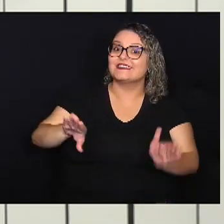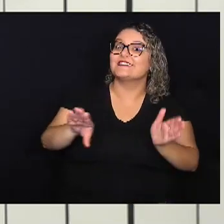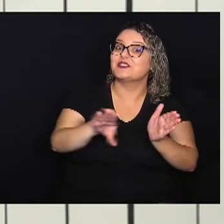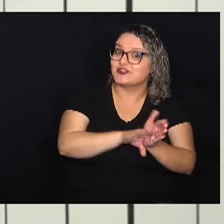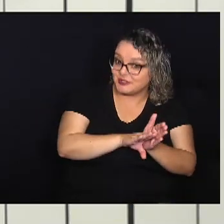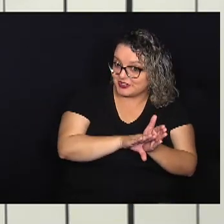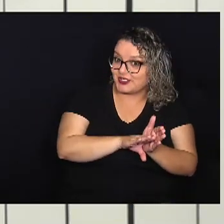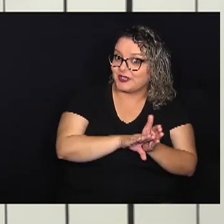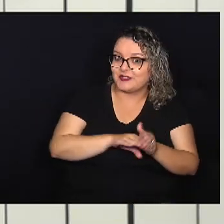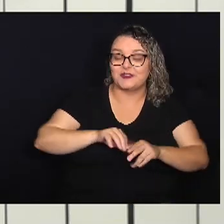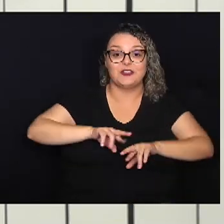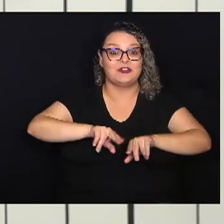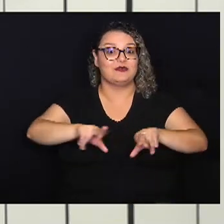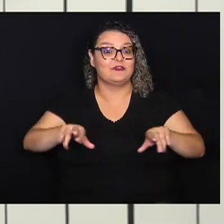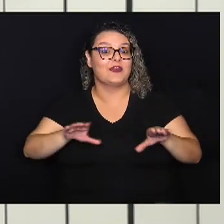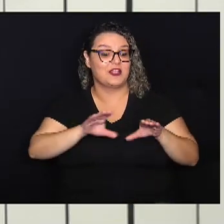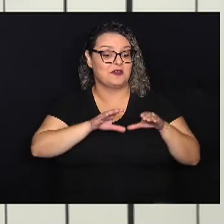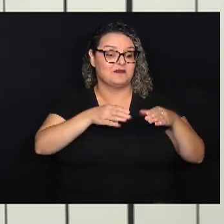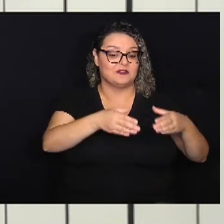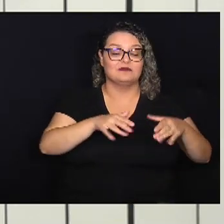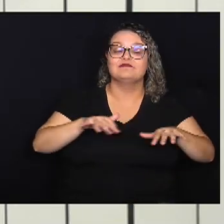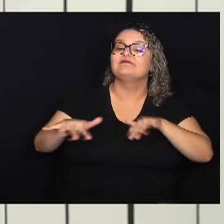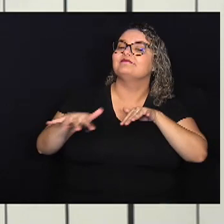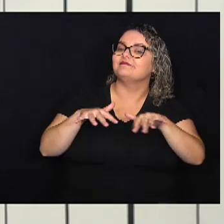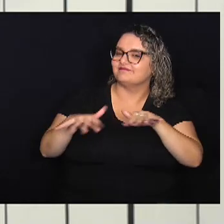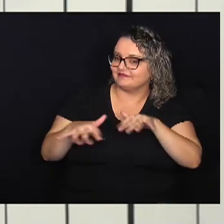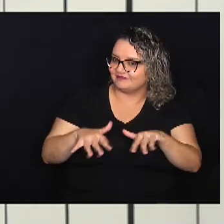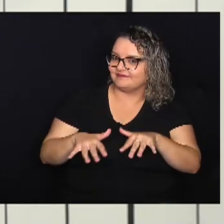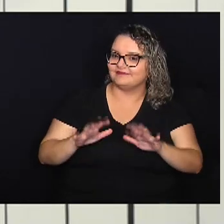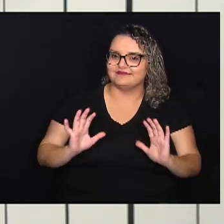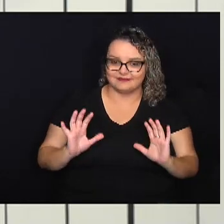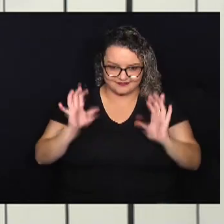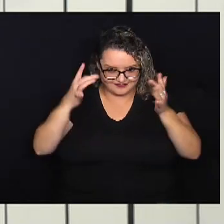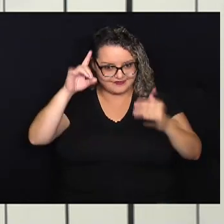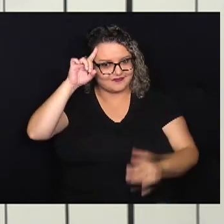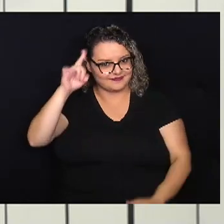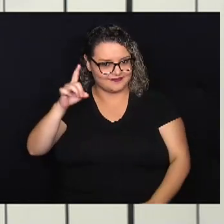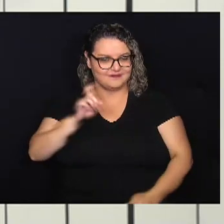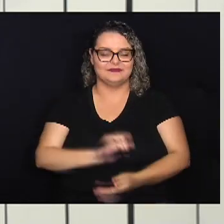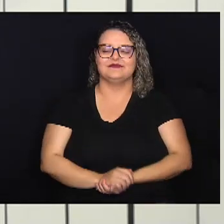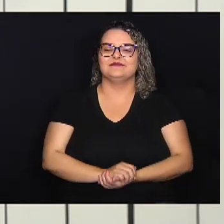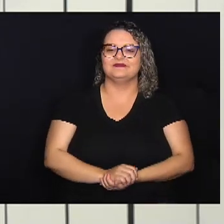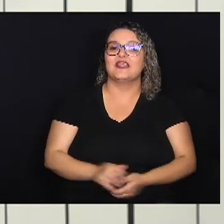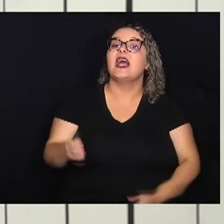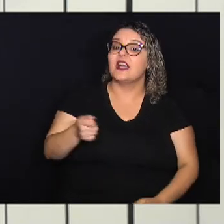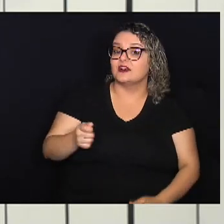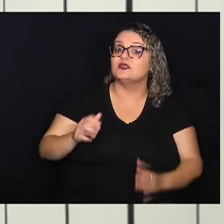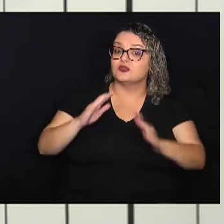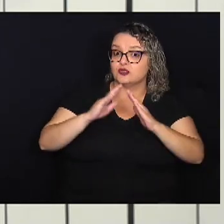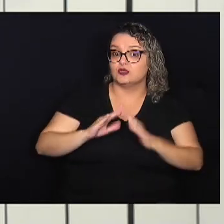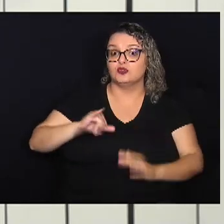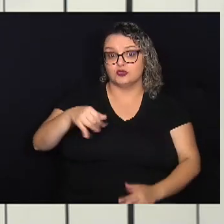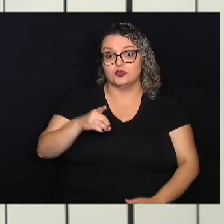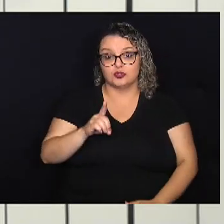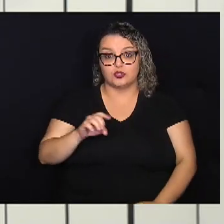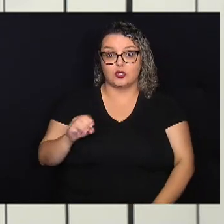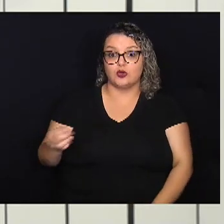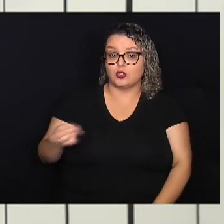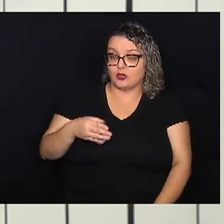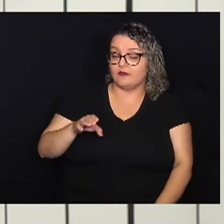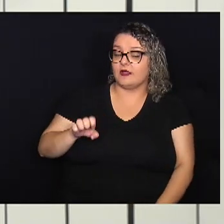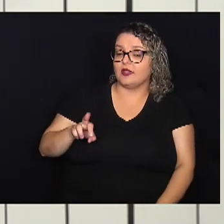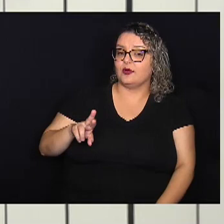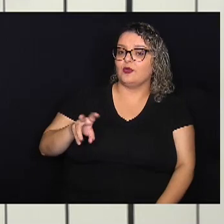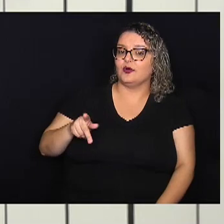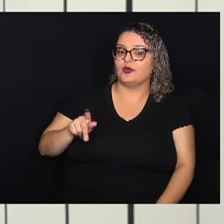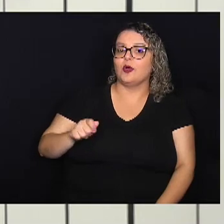e muitas comunidades se mobilizam para comemorar a data. A Associação dos Moradores do Jardim Nova Europa